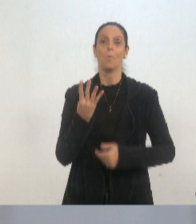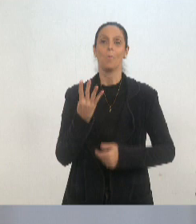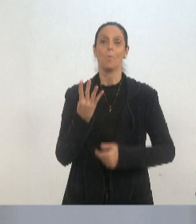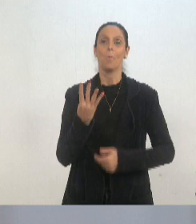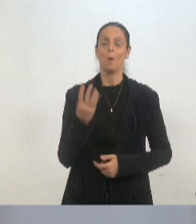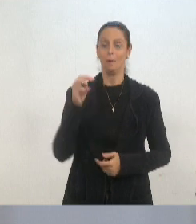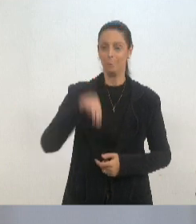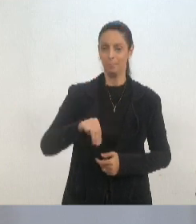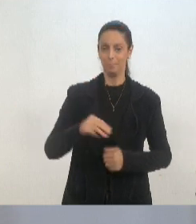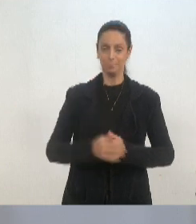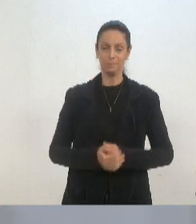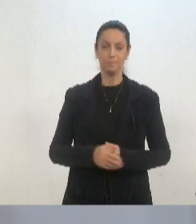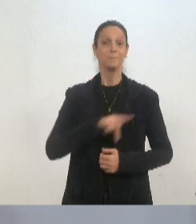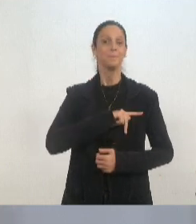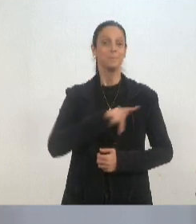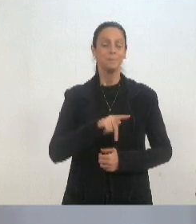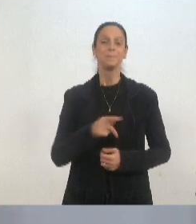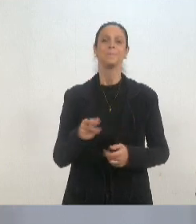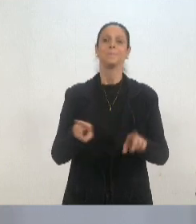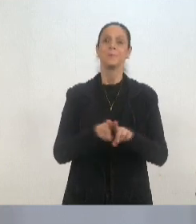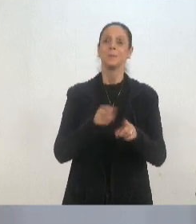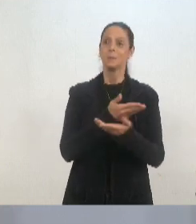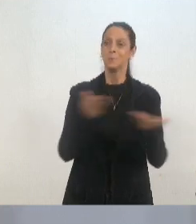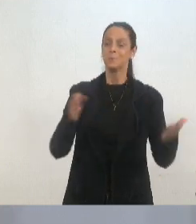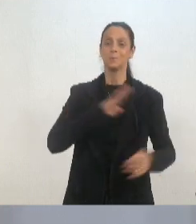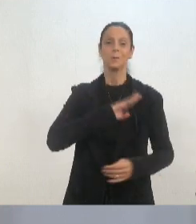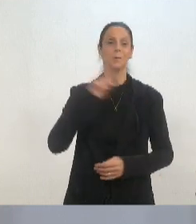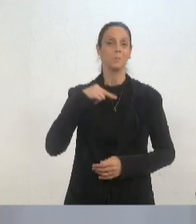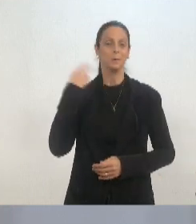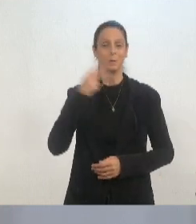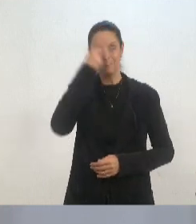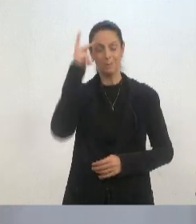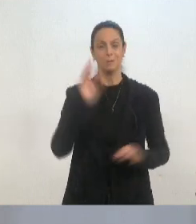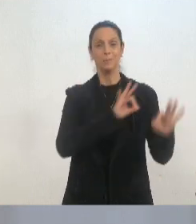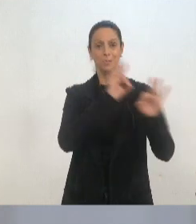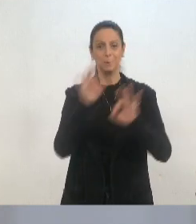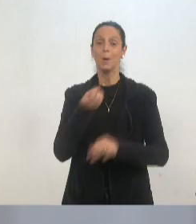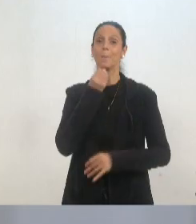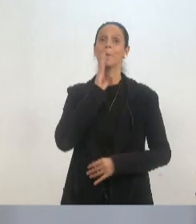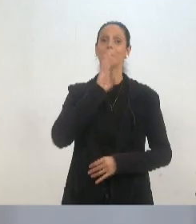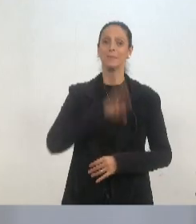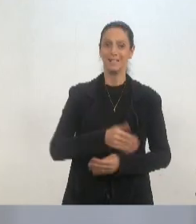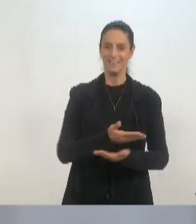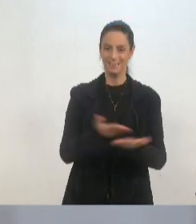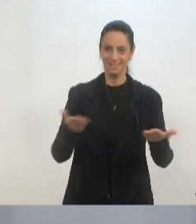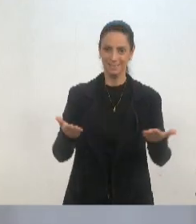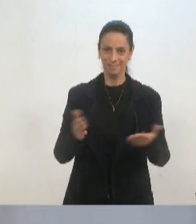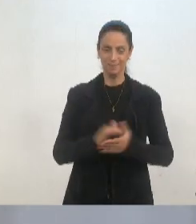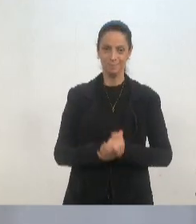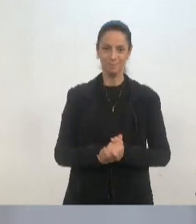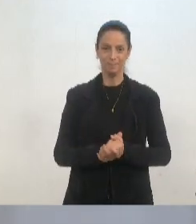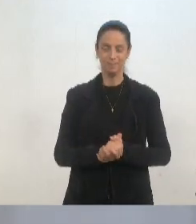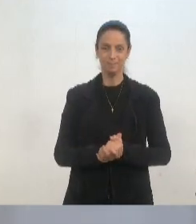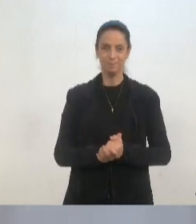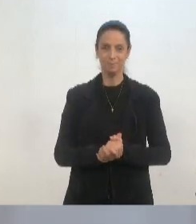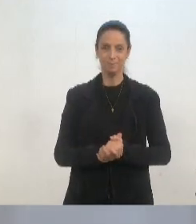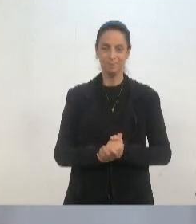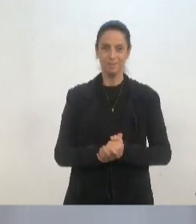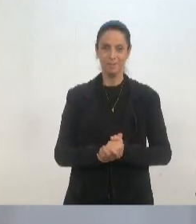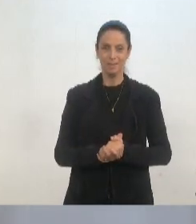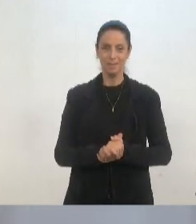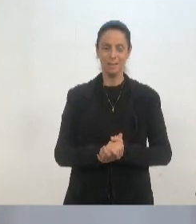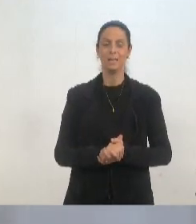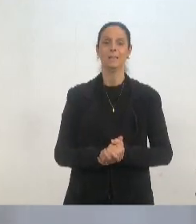Senhor presidente, demais colegas vereadores e comunidade que nos acompanha, boa tarde. Ouvindo as falas dos vereadores aqui, eu não